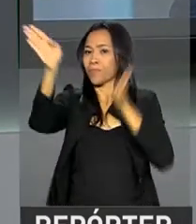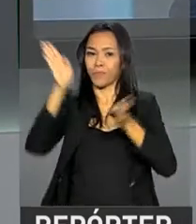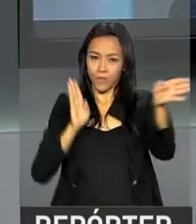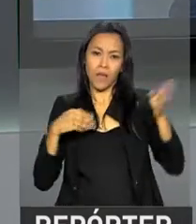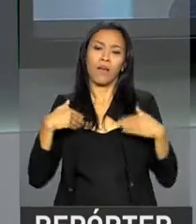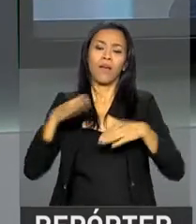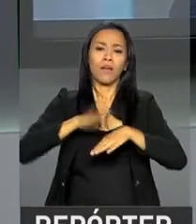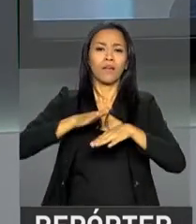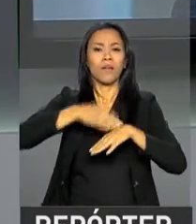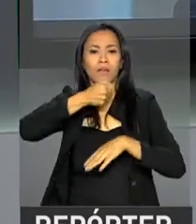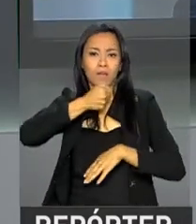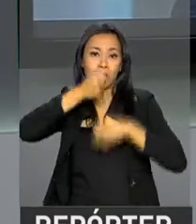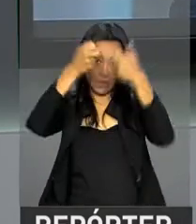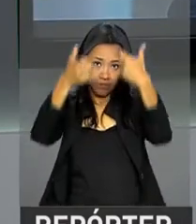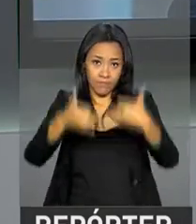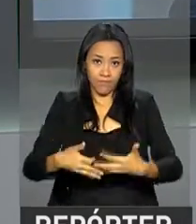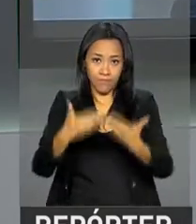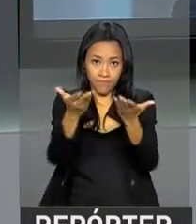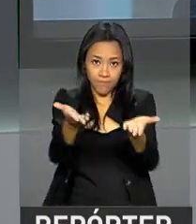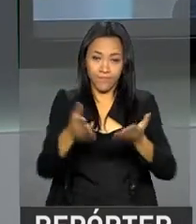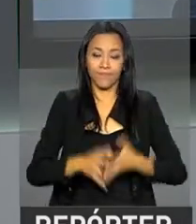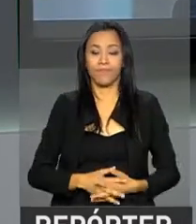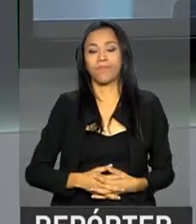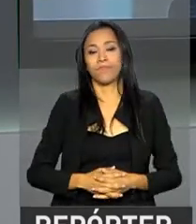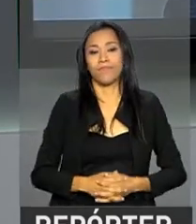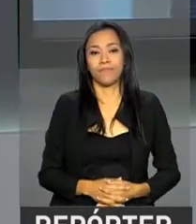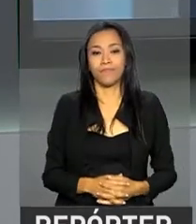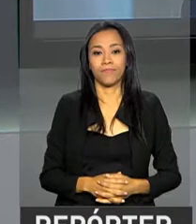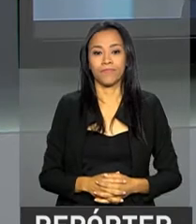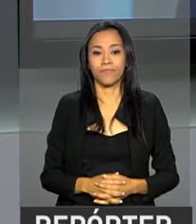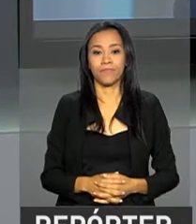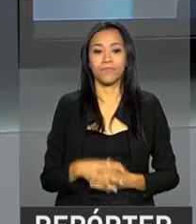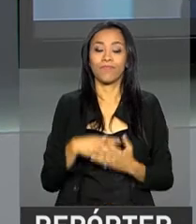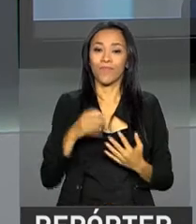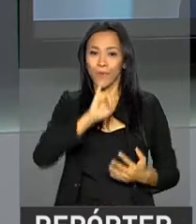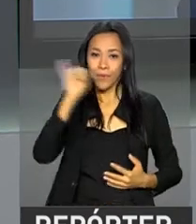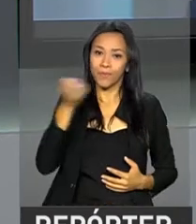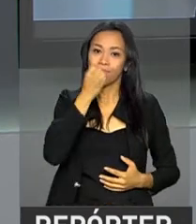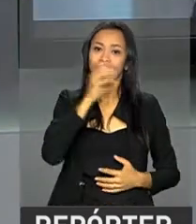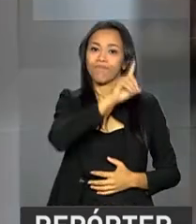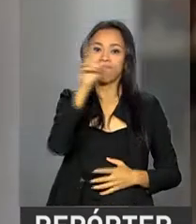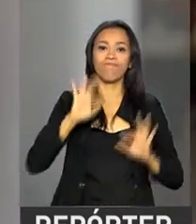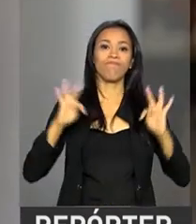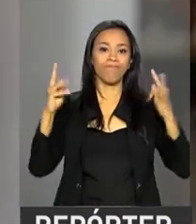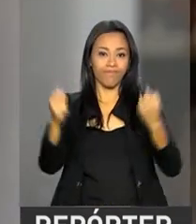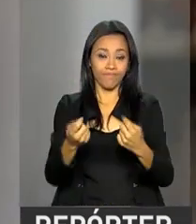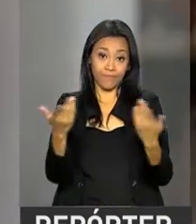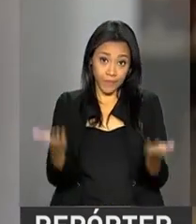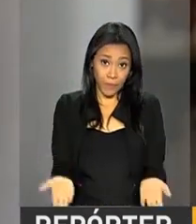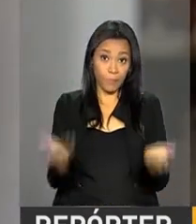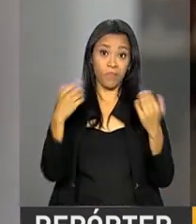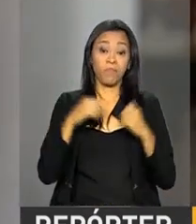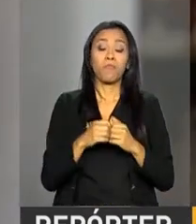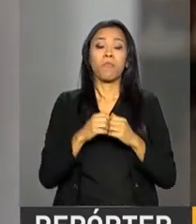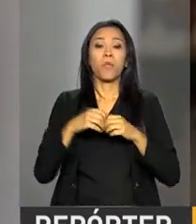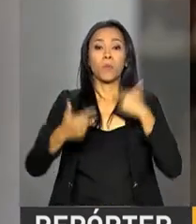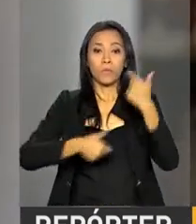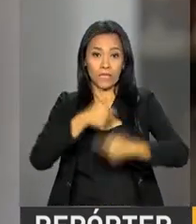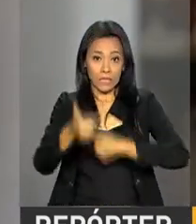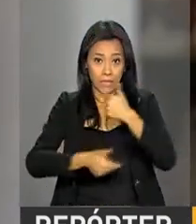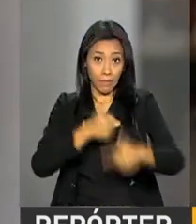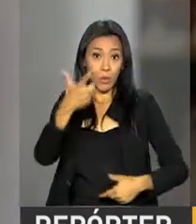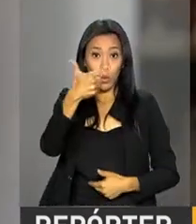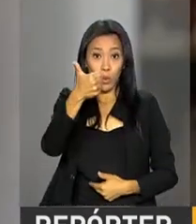tem mais informações sobre esse assunto é com você nem foi carla bom dia a todos olha a cara na operação 12 de outubro